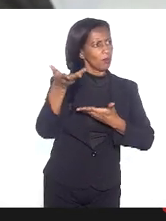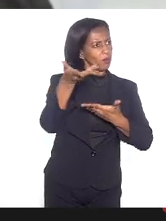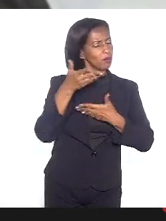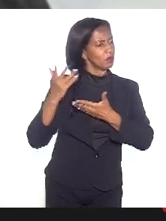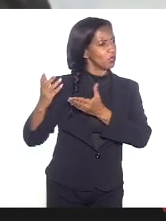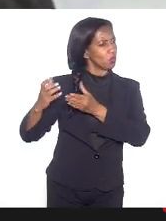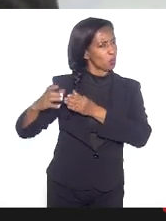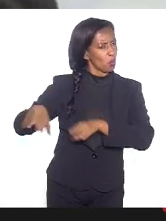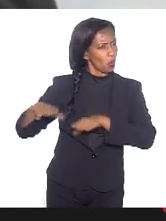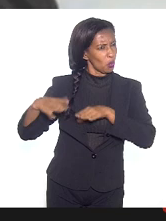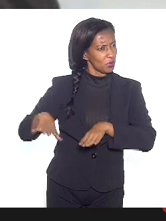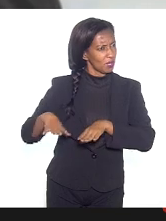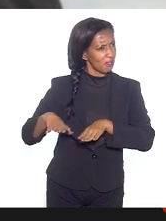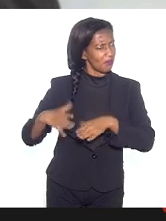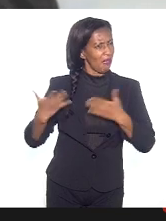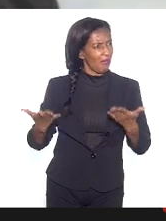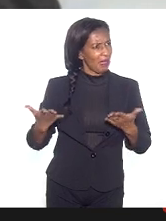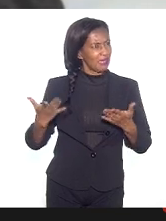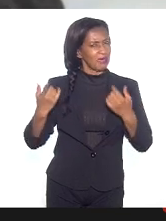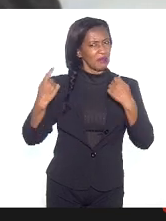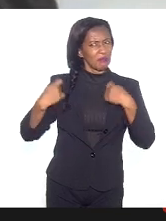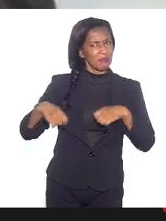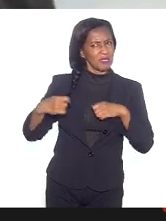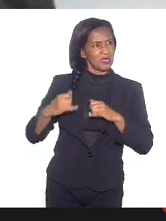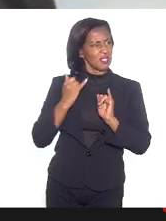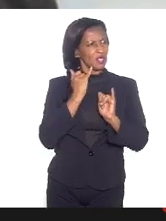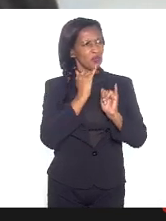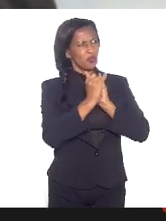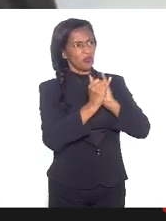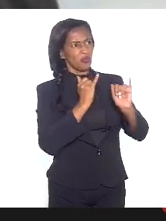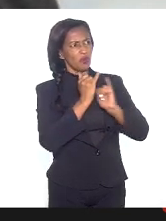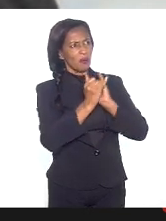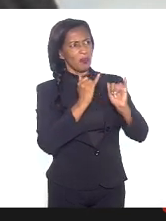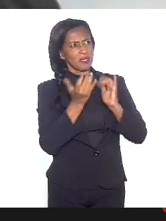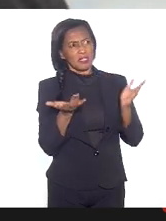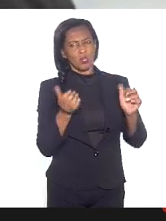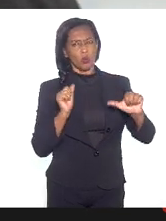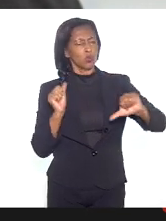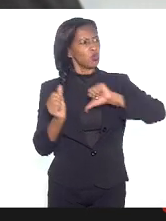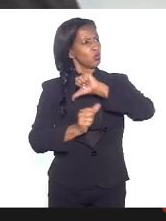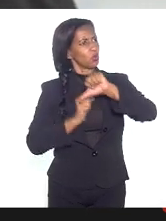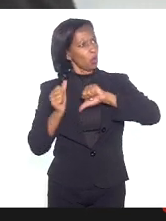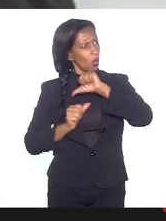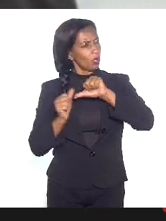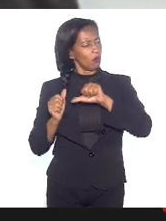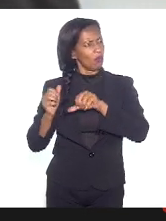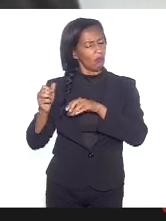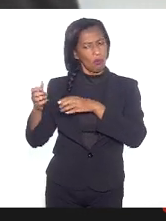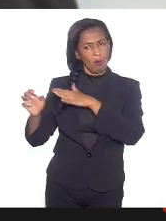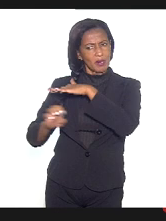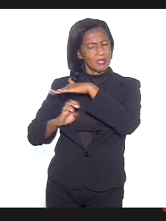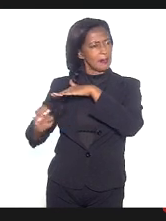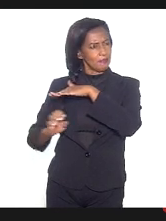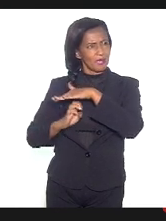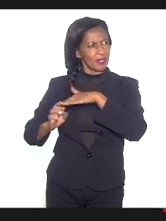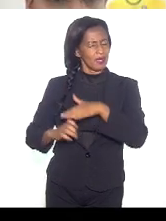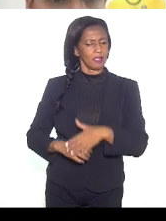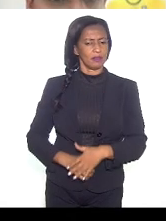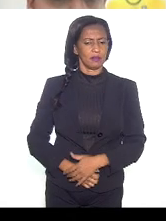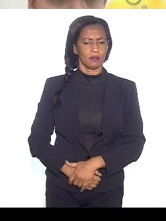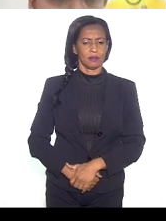concursados, ainda há dependência de algum tipo de informação não. Ou de troca com essas empresas? Então,